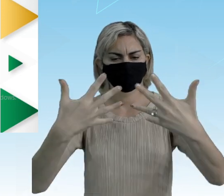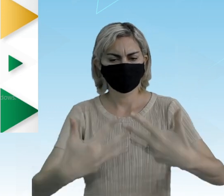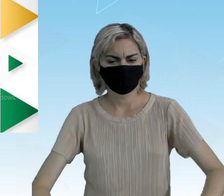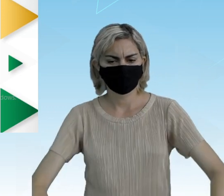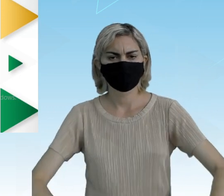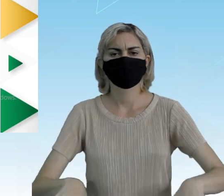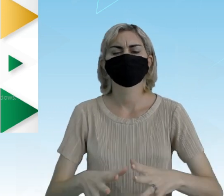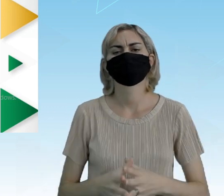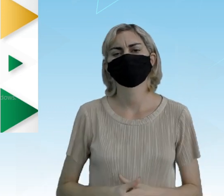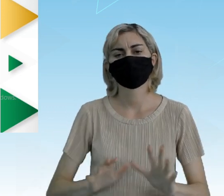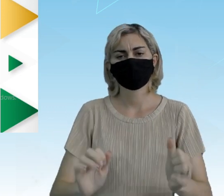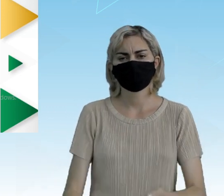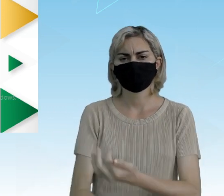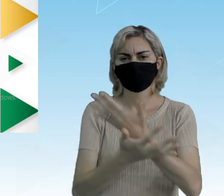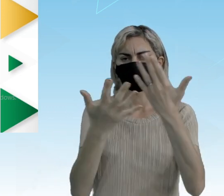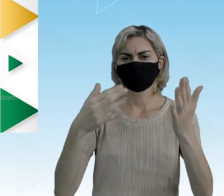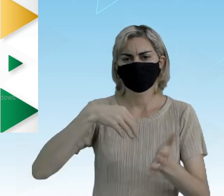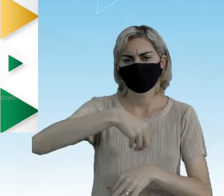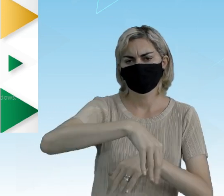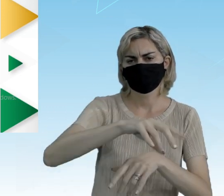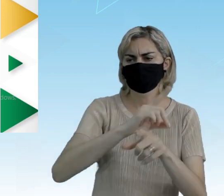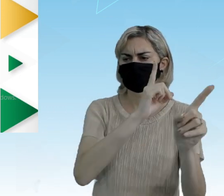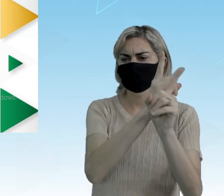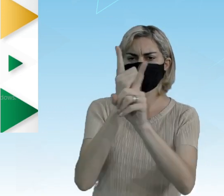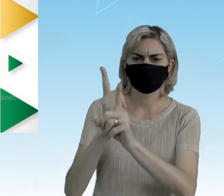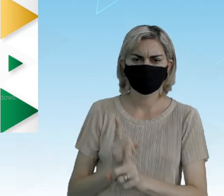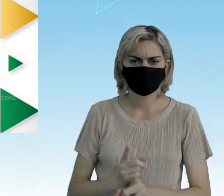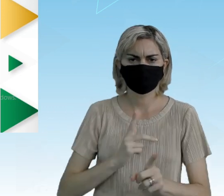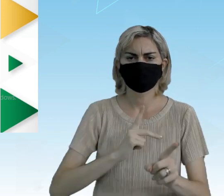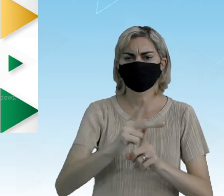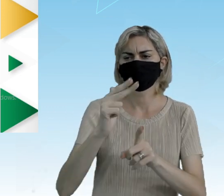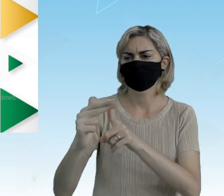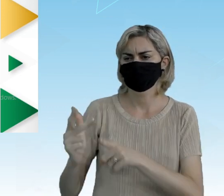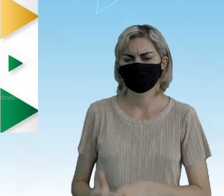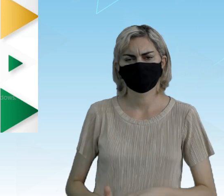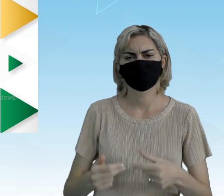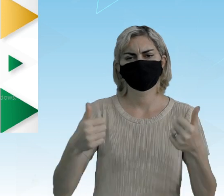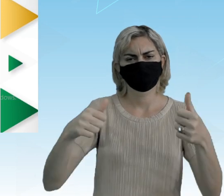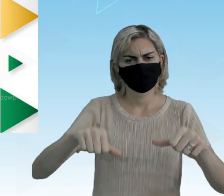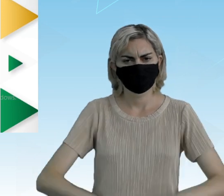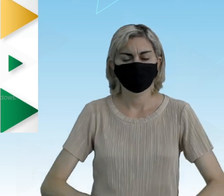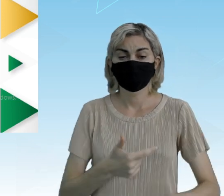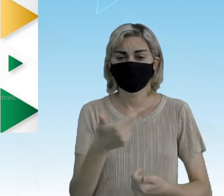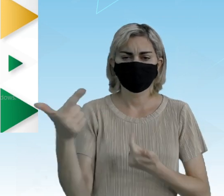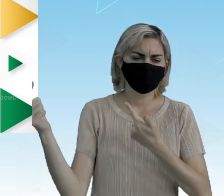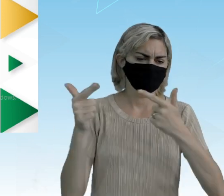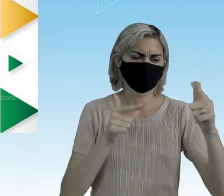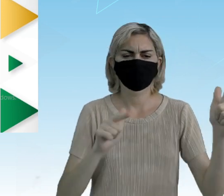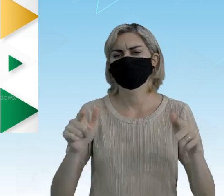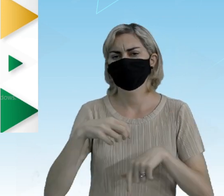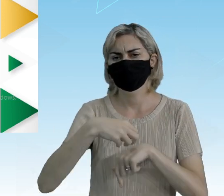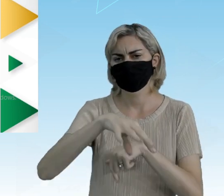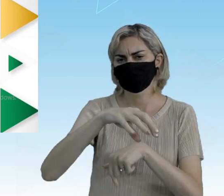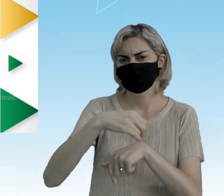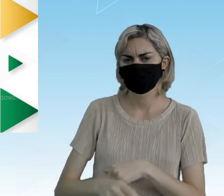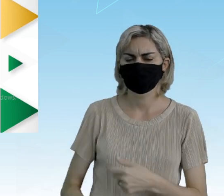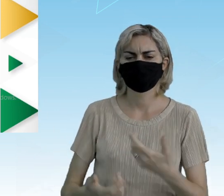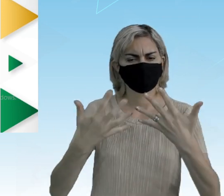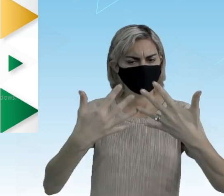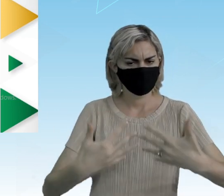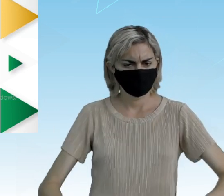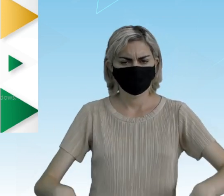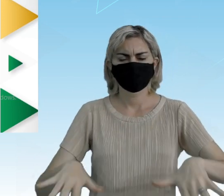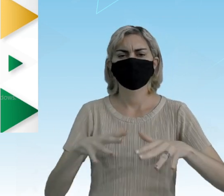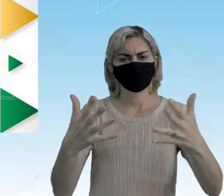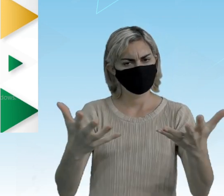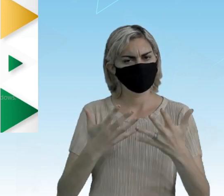naturalidade. Quando elas passam a identificar a vitória e a derrota, outras questões se colocam, pois é natural que